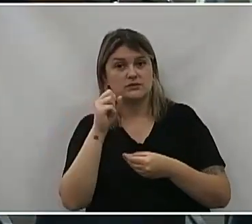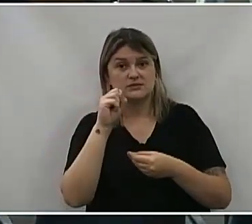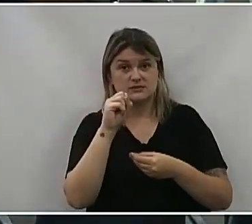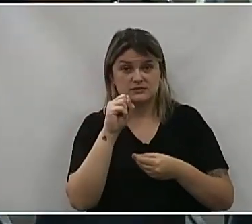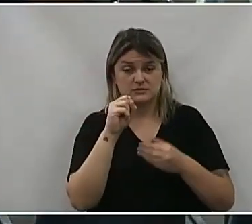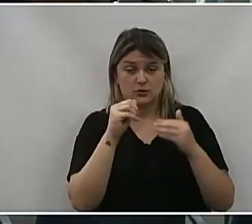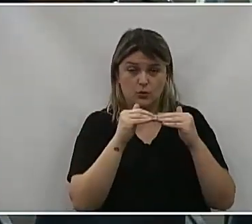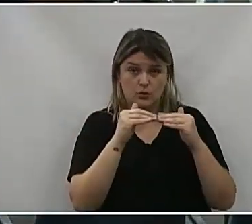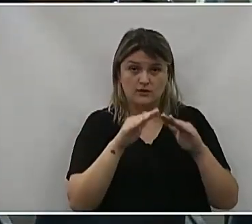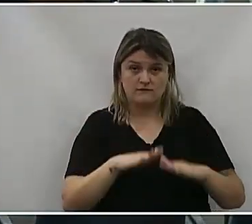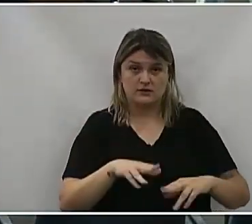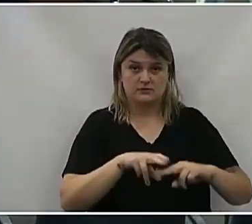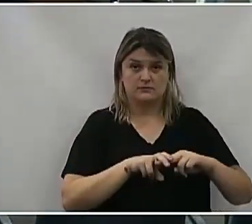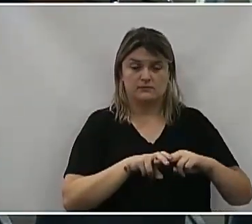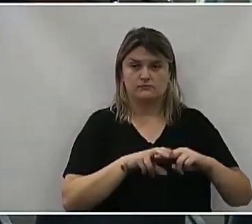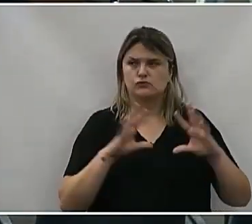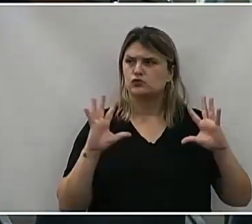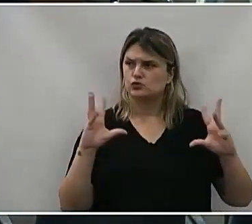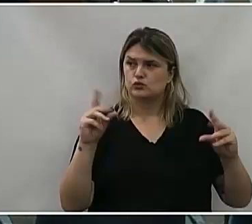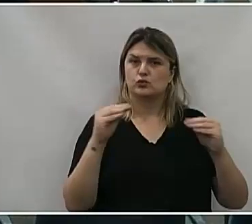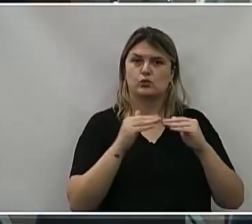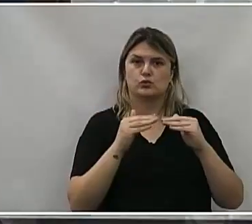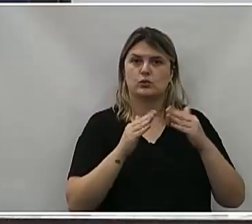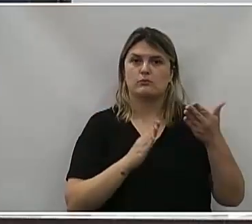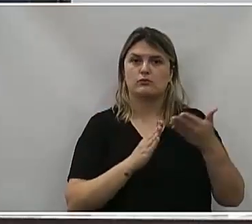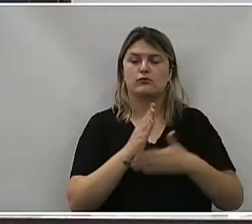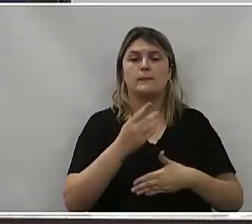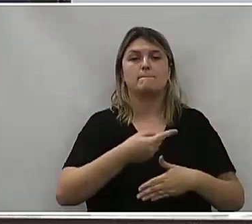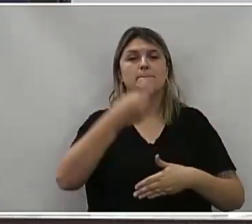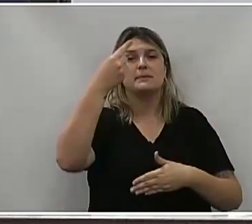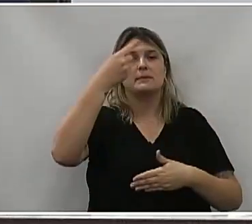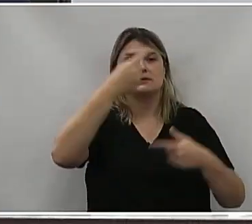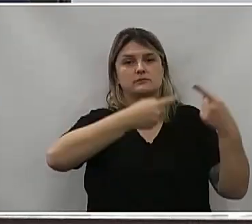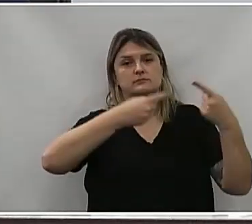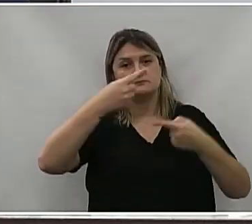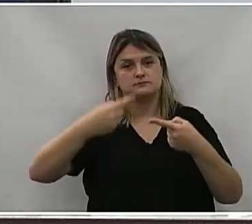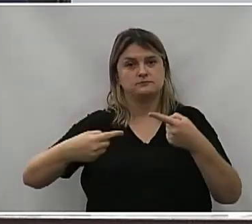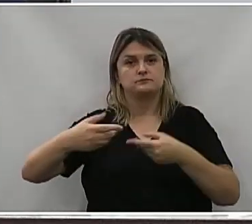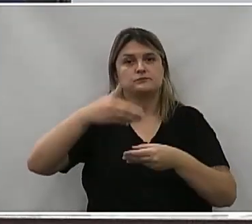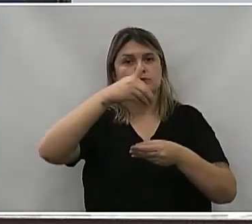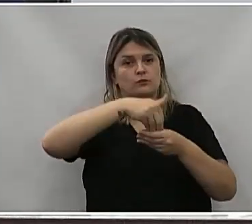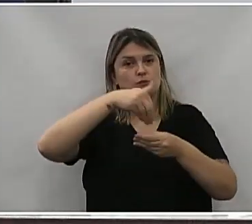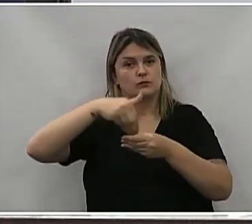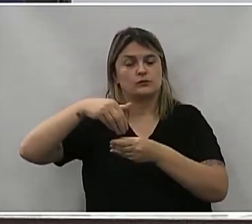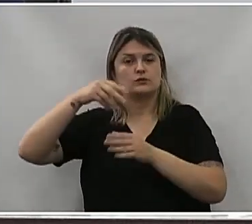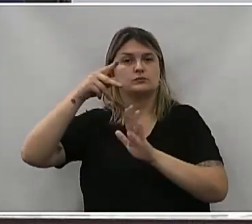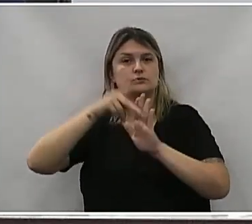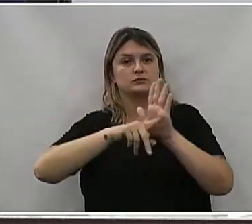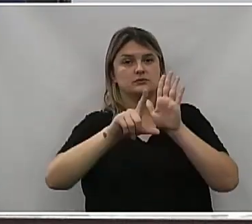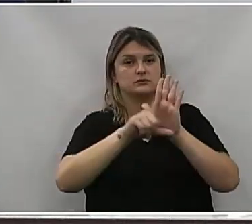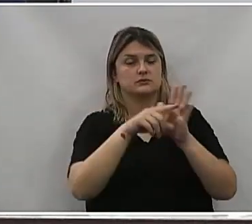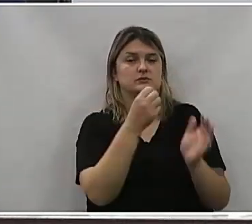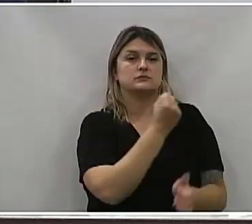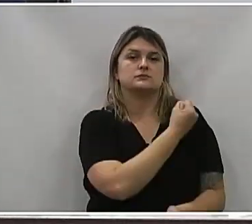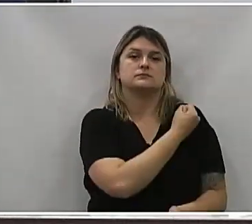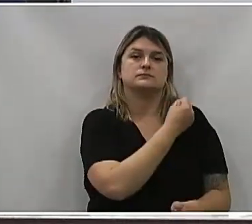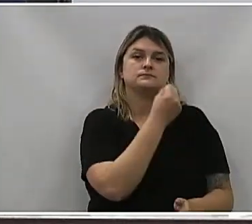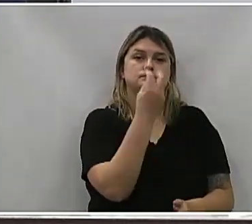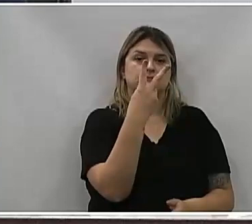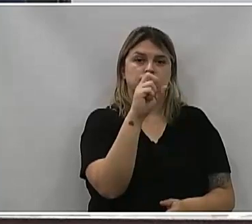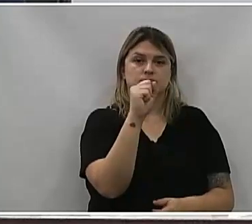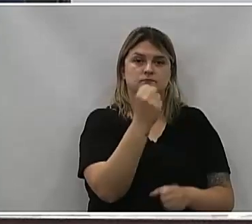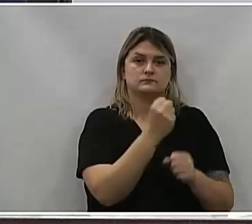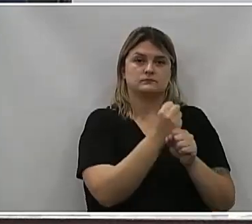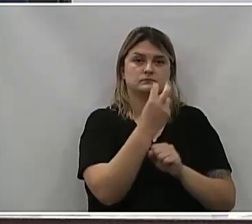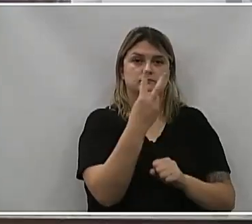vereadores que aprovam, permaneçam como estão. Está aprovado em primeira discussão e votação do projeto de lei ordinária de número